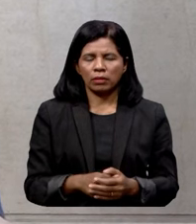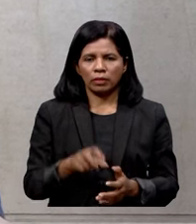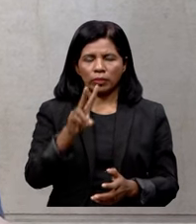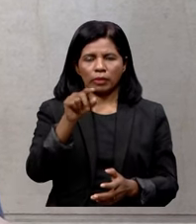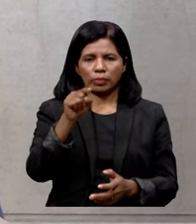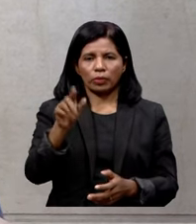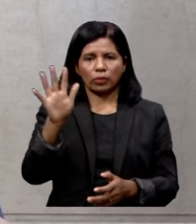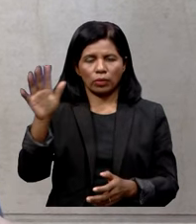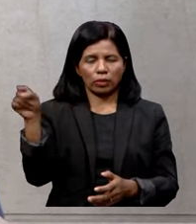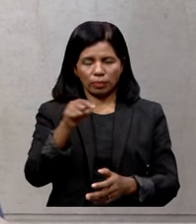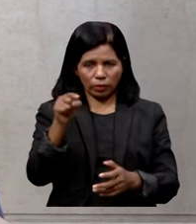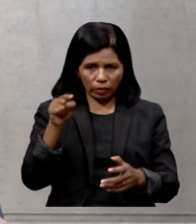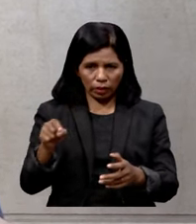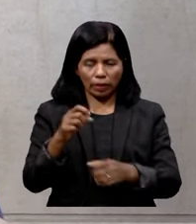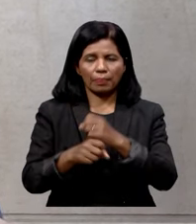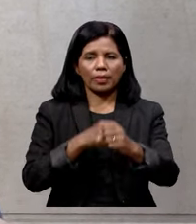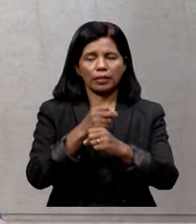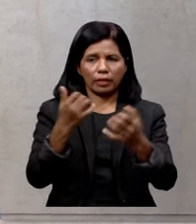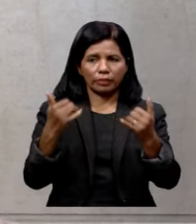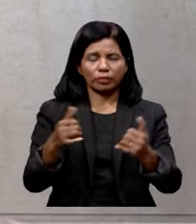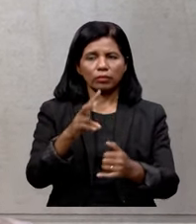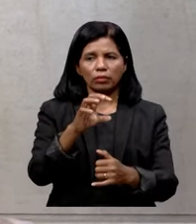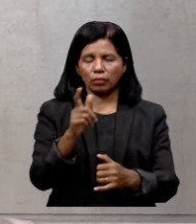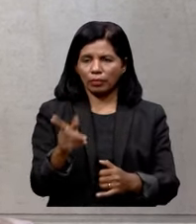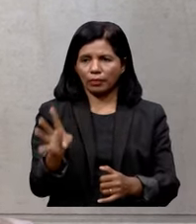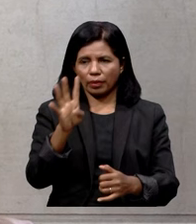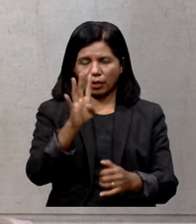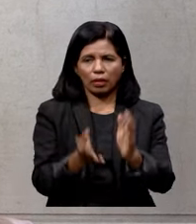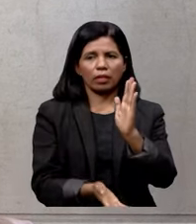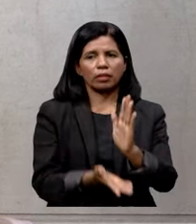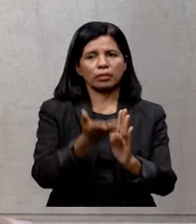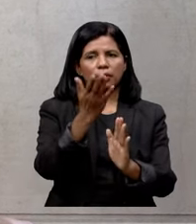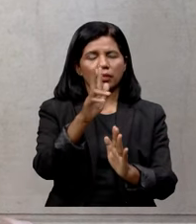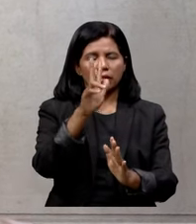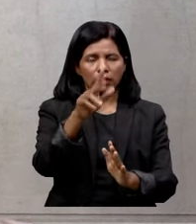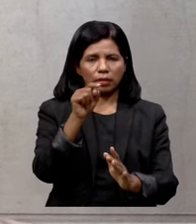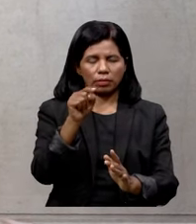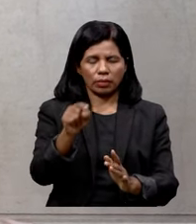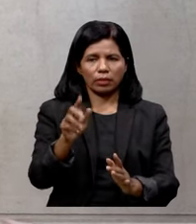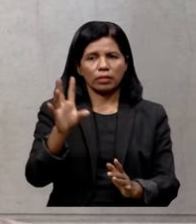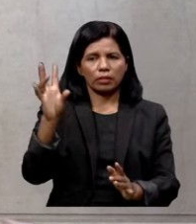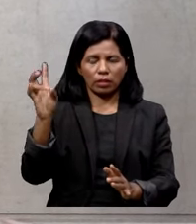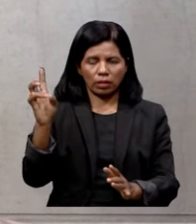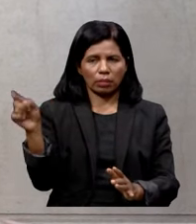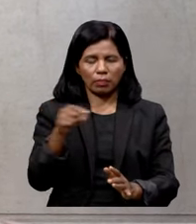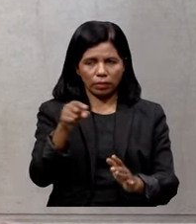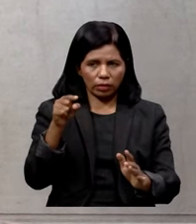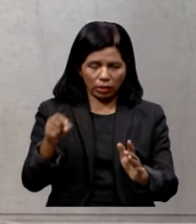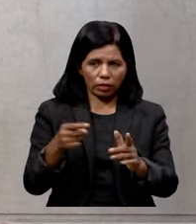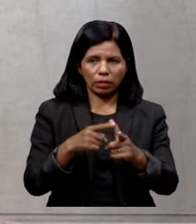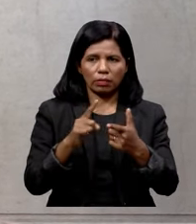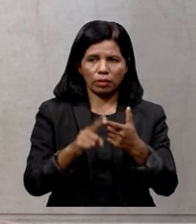2.4%. Projeção batina na linha 2024 ninian se sai ba 3.7% e depois